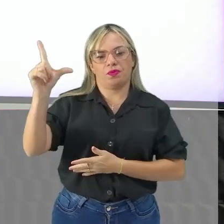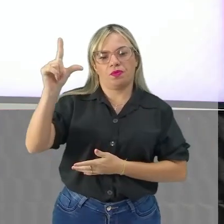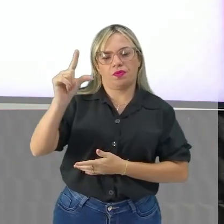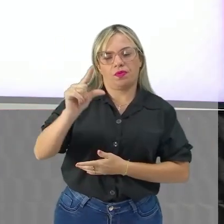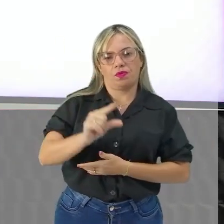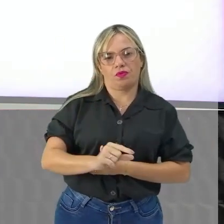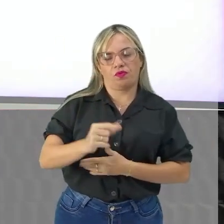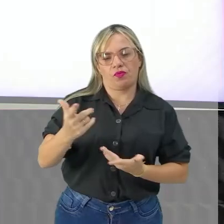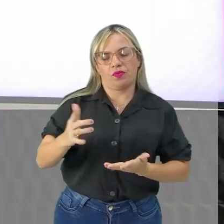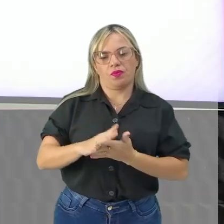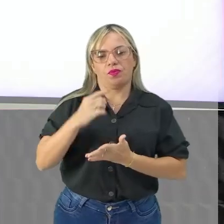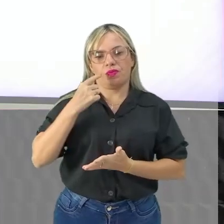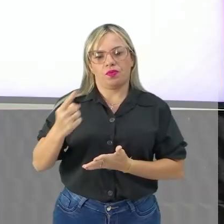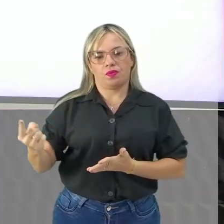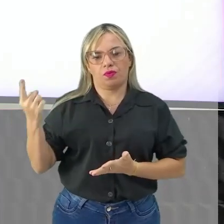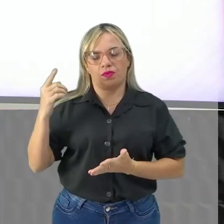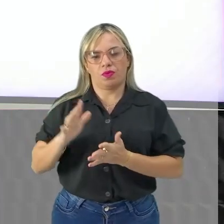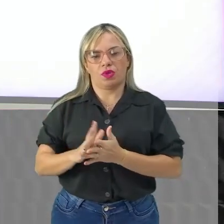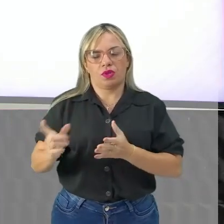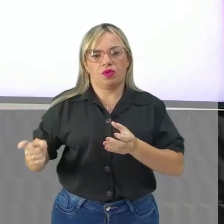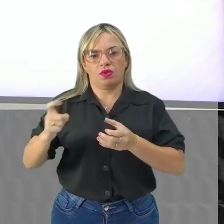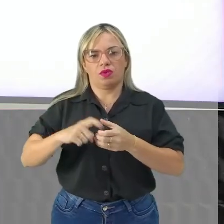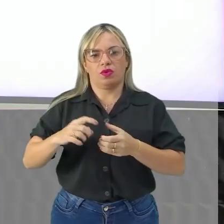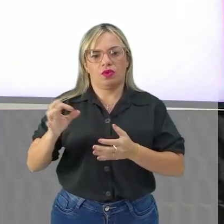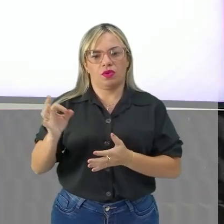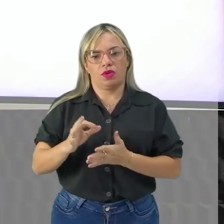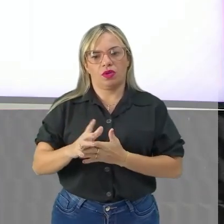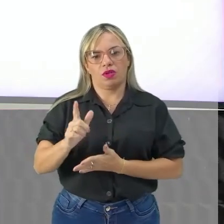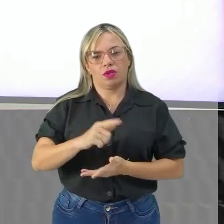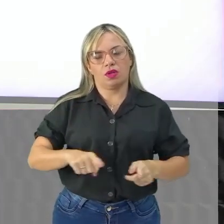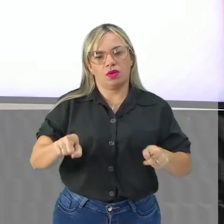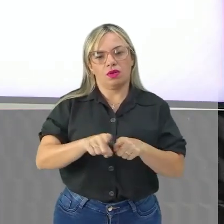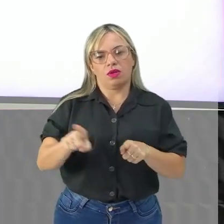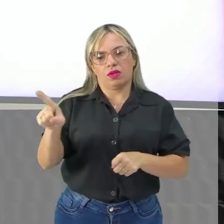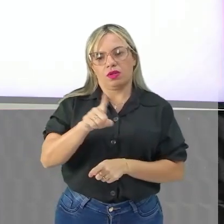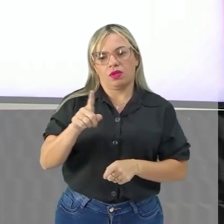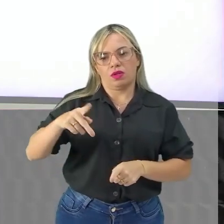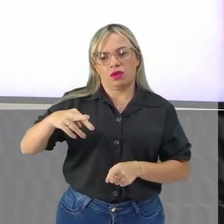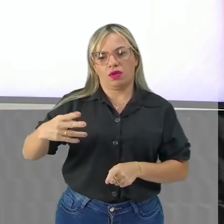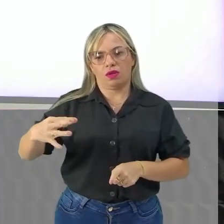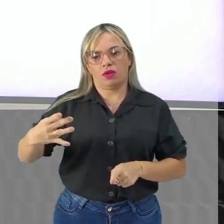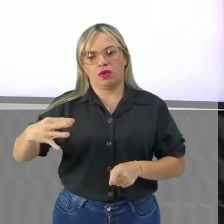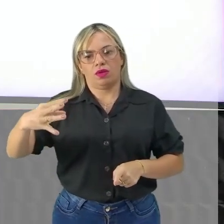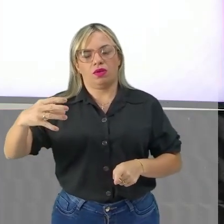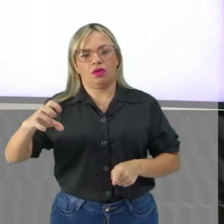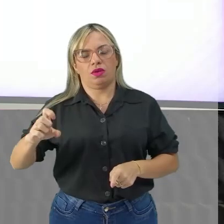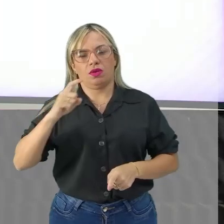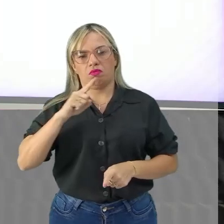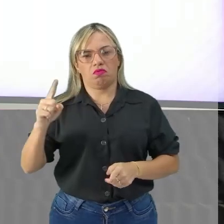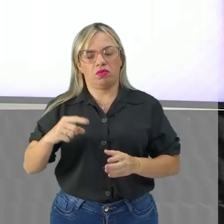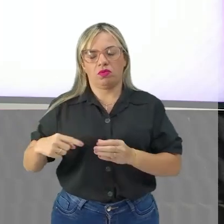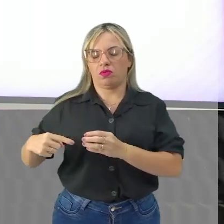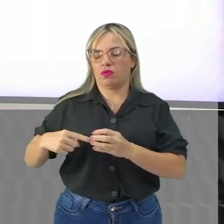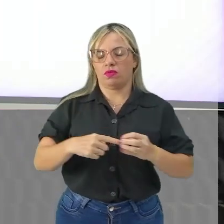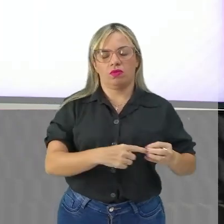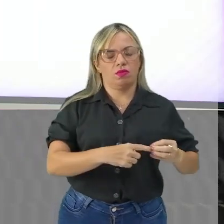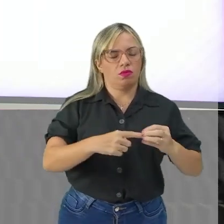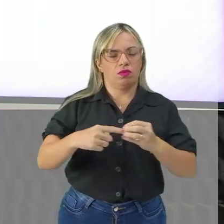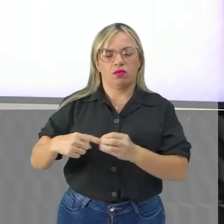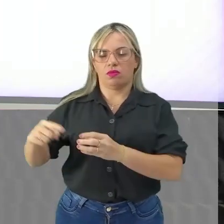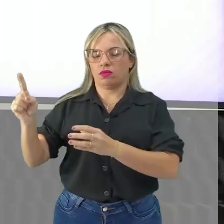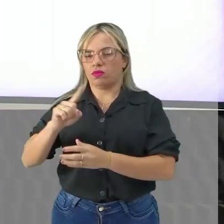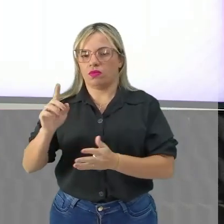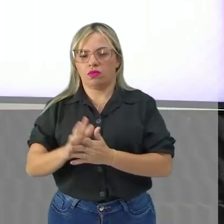diminuição, né, de prevalência e tudo, e também não é uma protozoose, né, a candidíase, né, não está relacionada